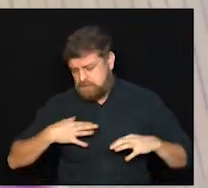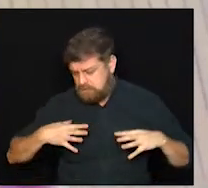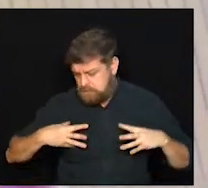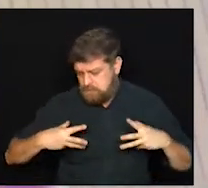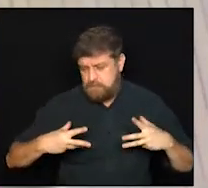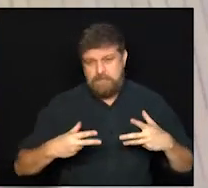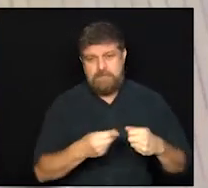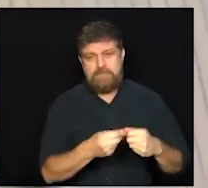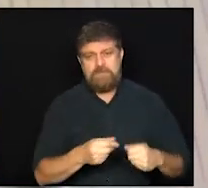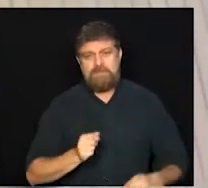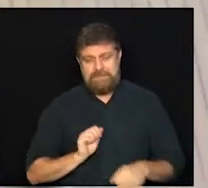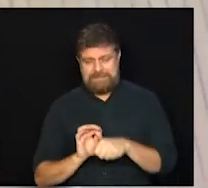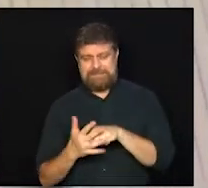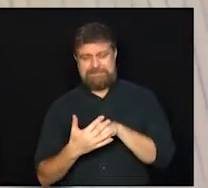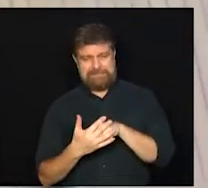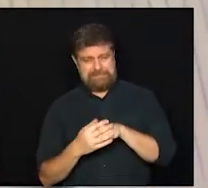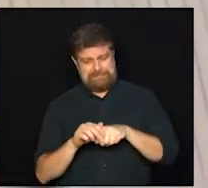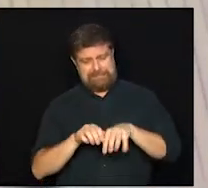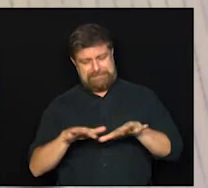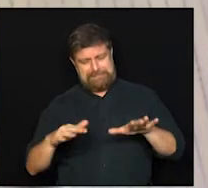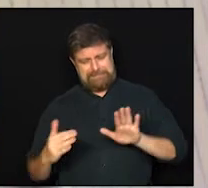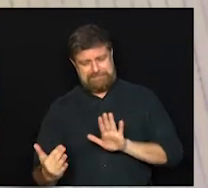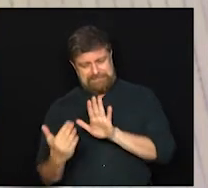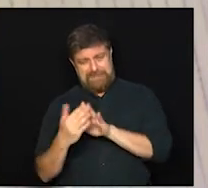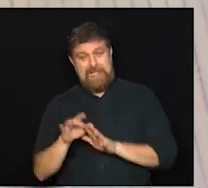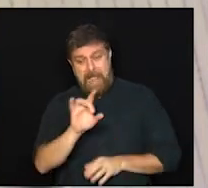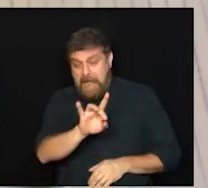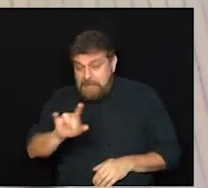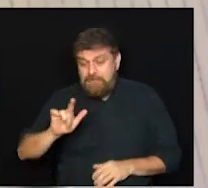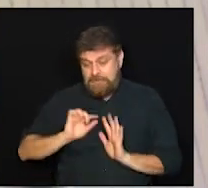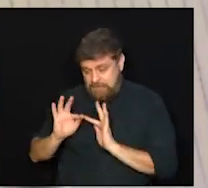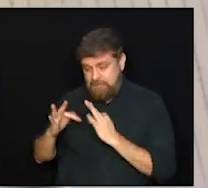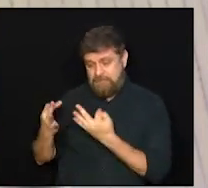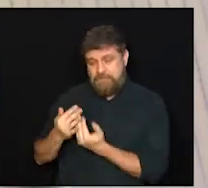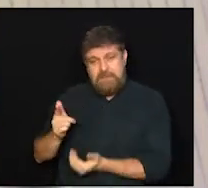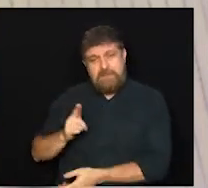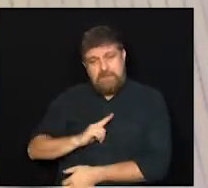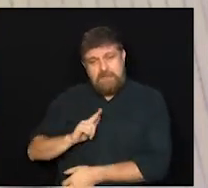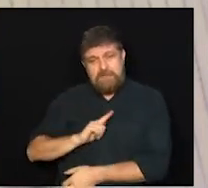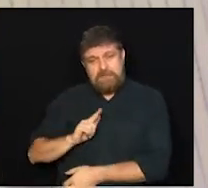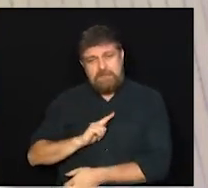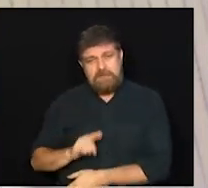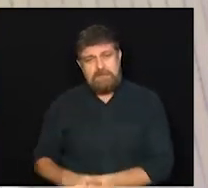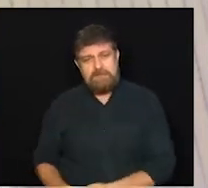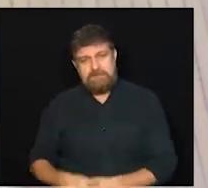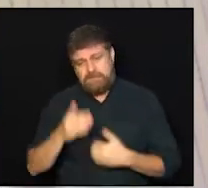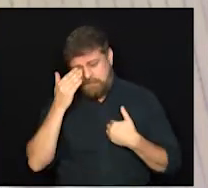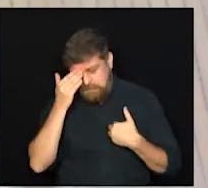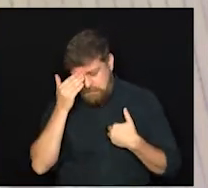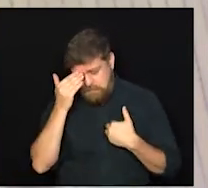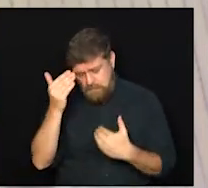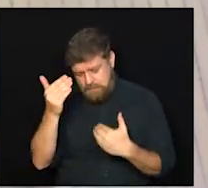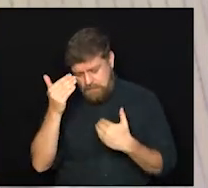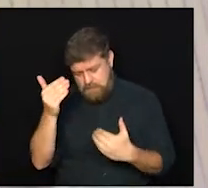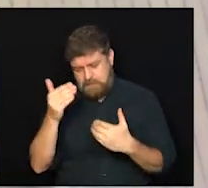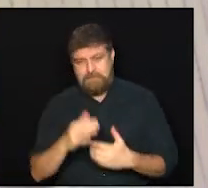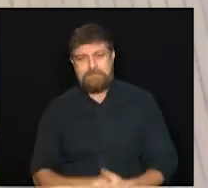nessa pandemia, sabemos que o governo tem suas famílias também, e esse agradecimento. Muito obrigado.